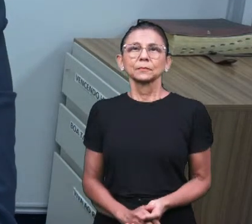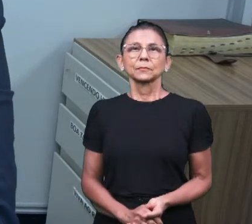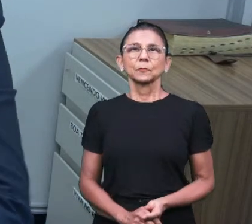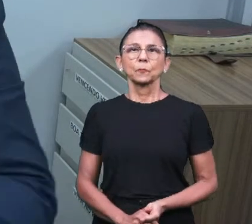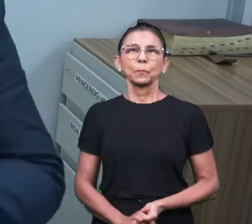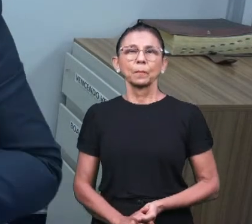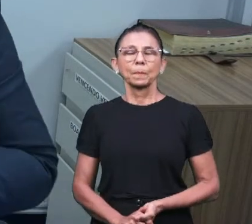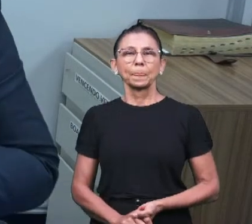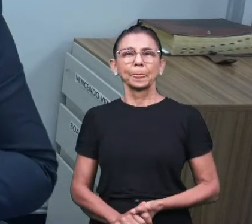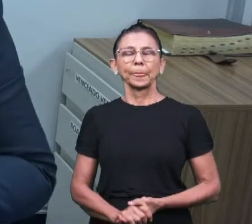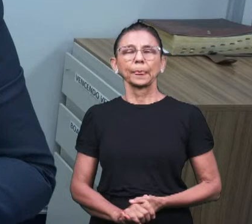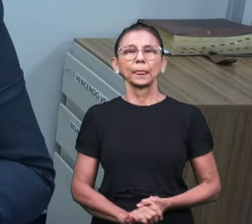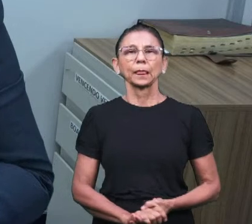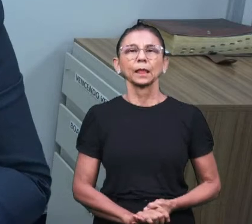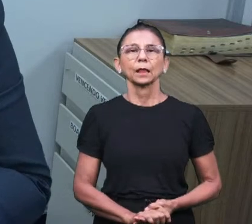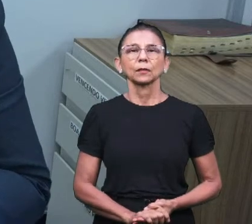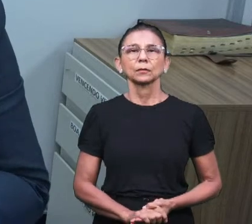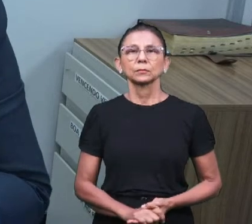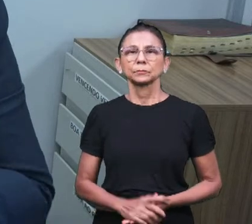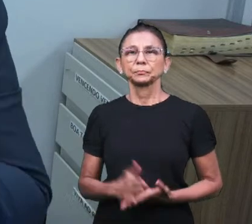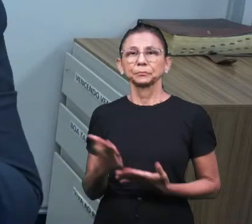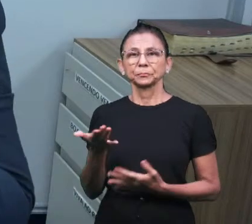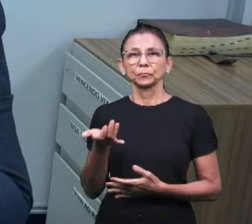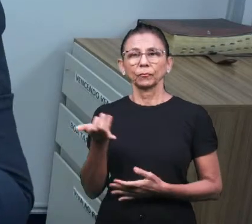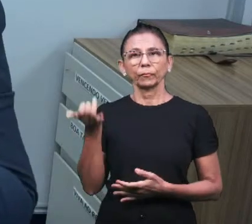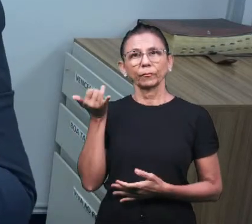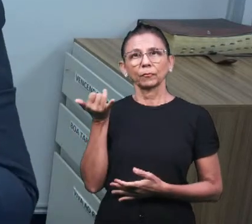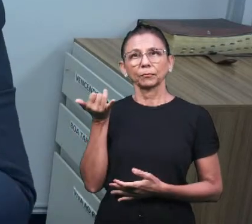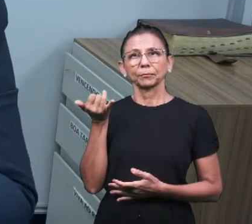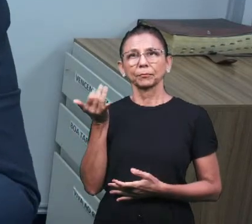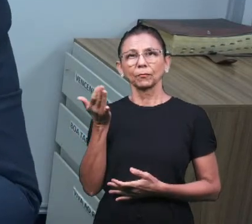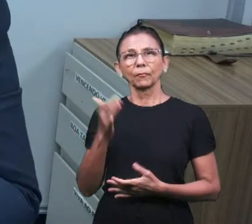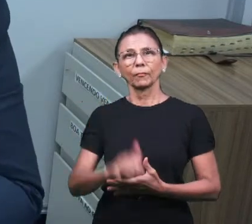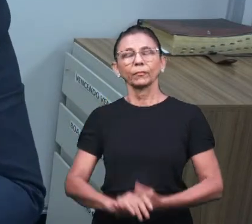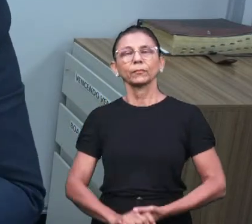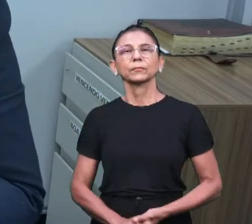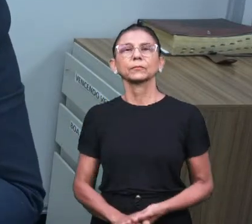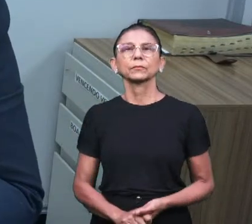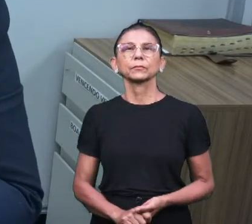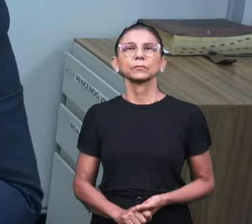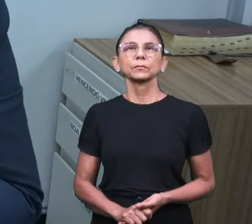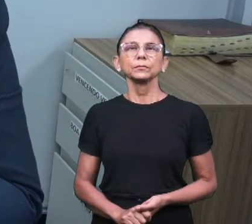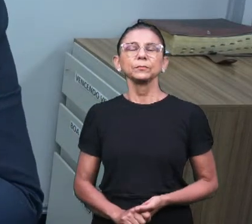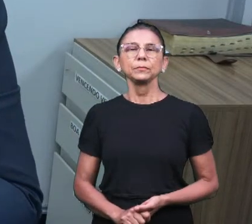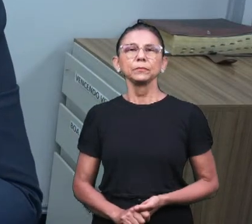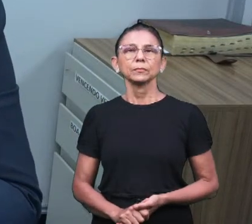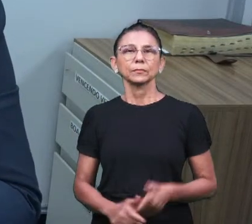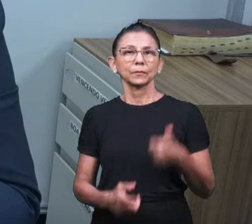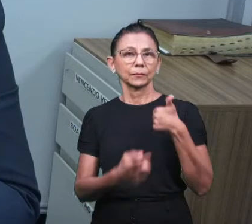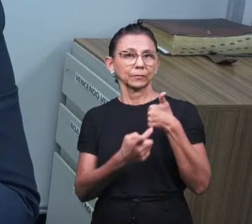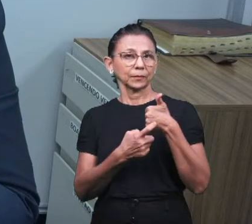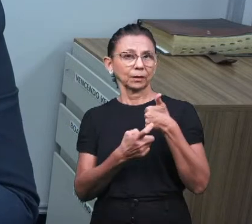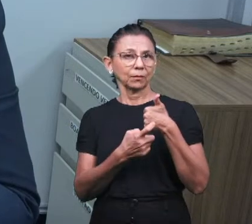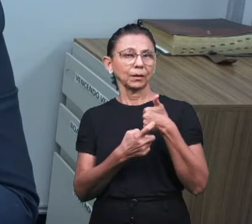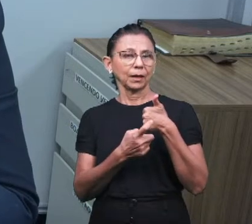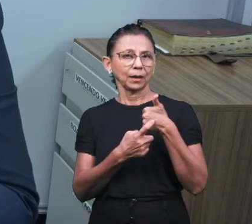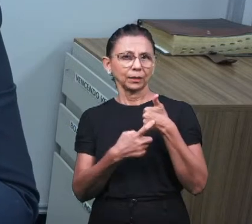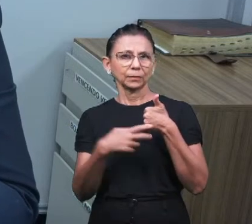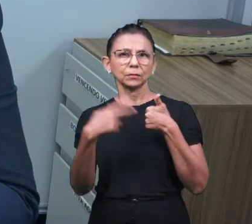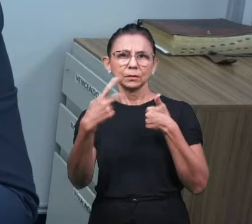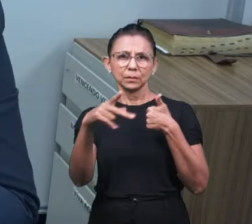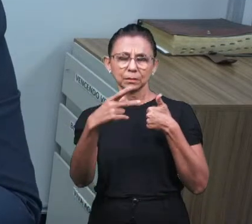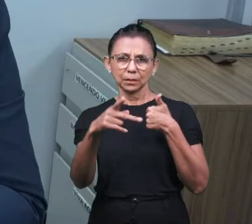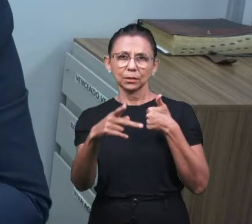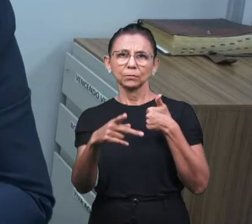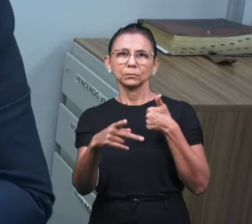estiver assistindo no seu smartphone, ó, tô aqui, já vou dar o meu like aqui, ó. Dê o seu like, dê o